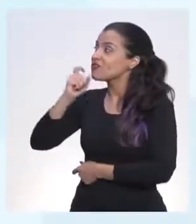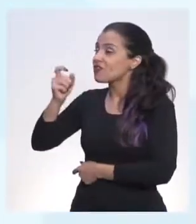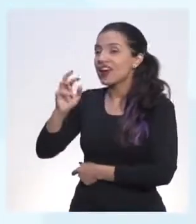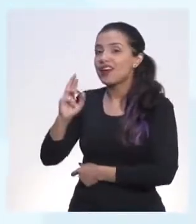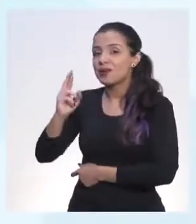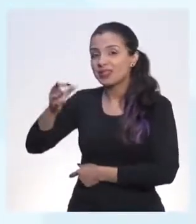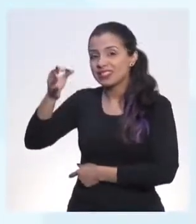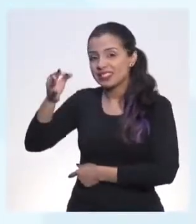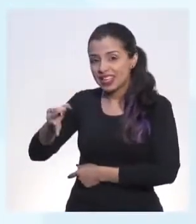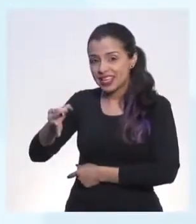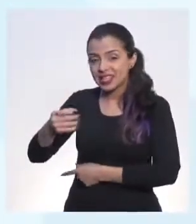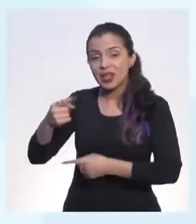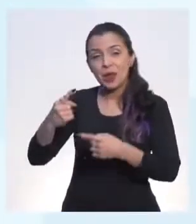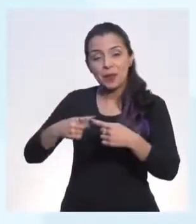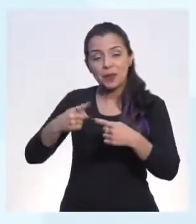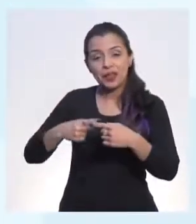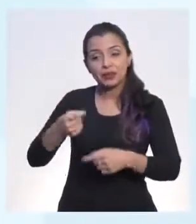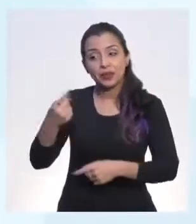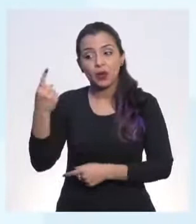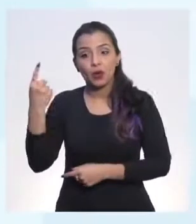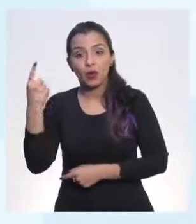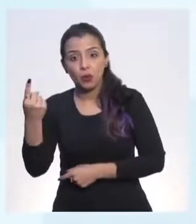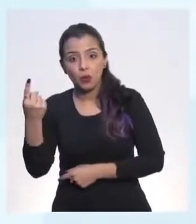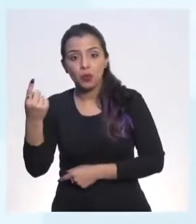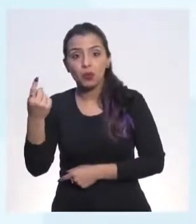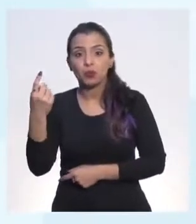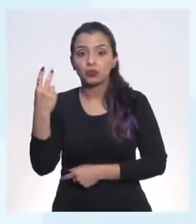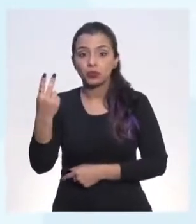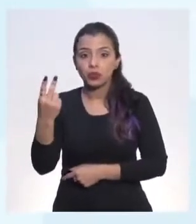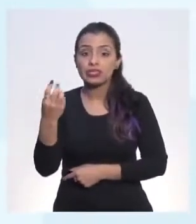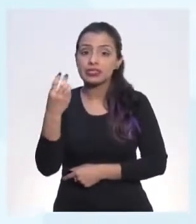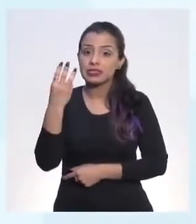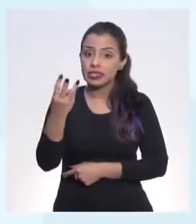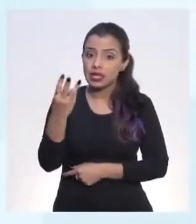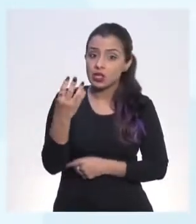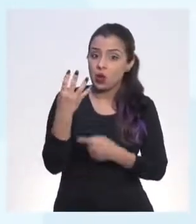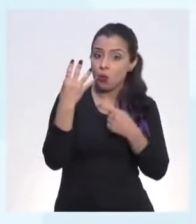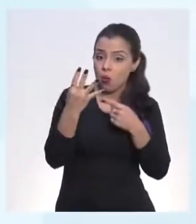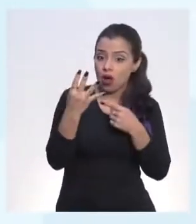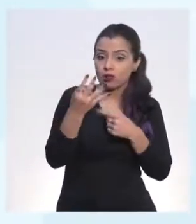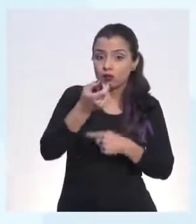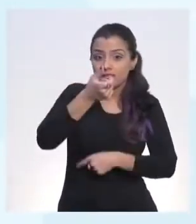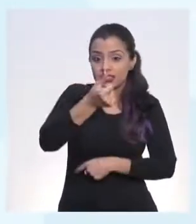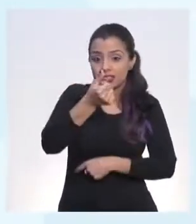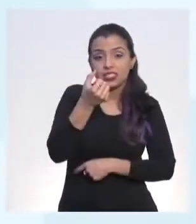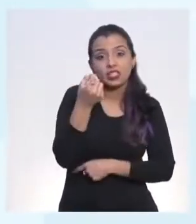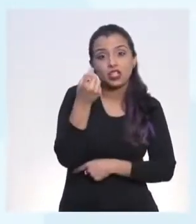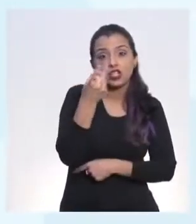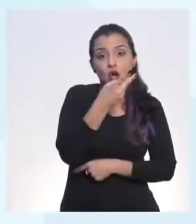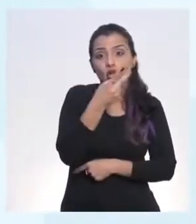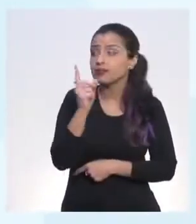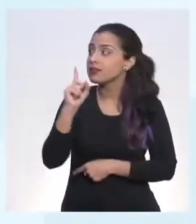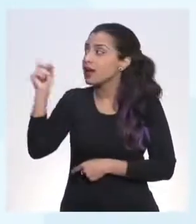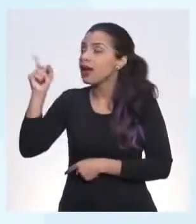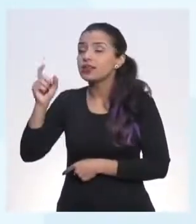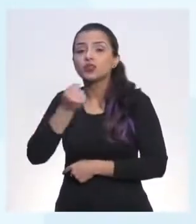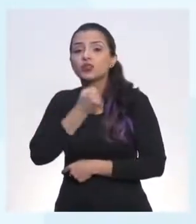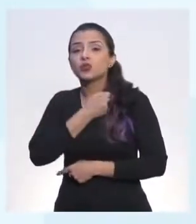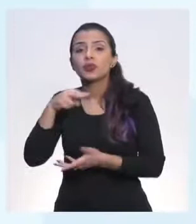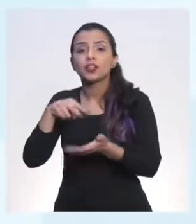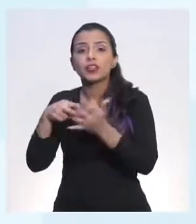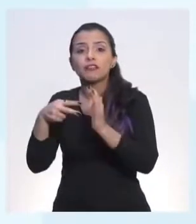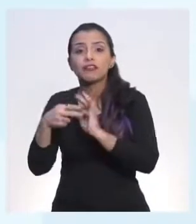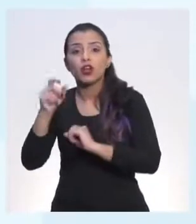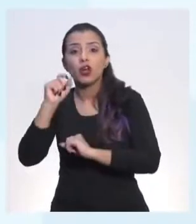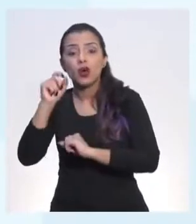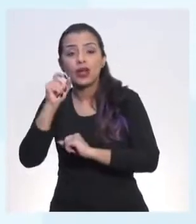essa representação do 1, 2, 3, 4, 6 e 12 é o que eu consigo dividir. Então, eu tenho lá o 12. Eu vou pegar